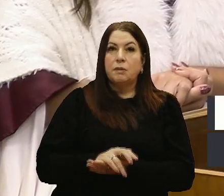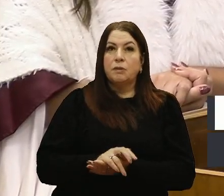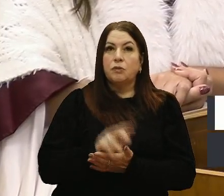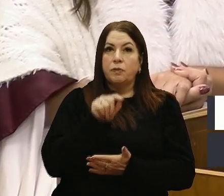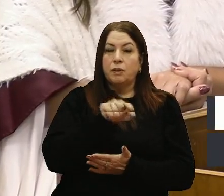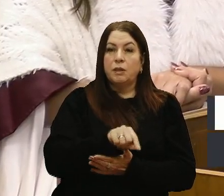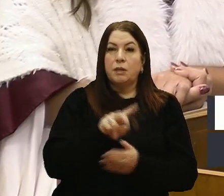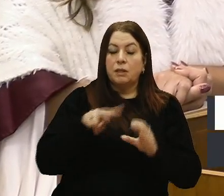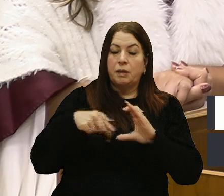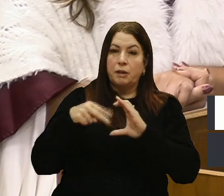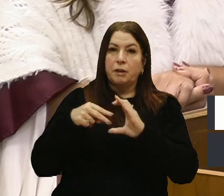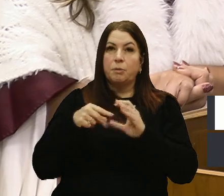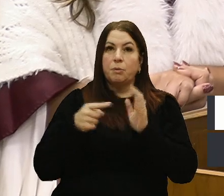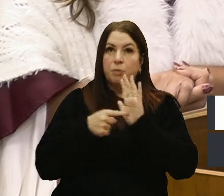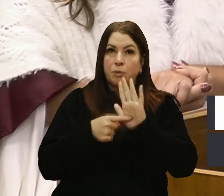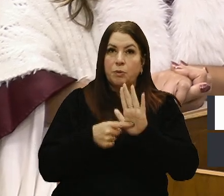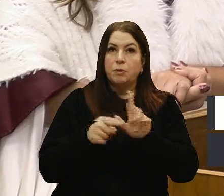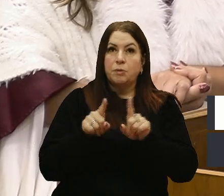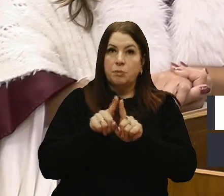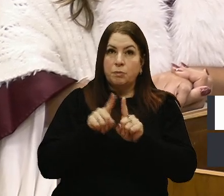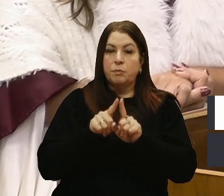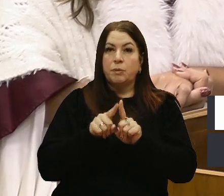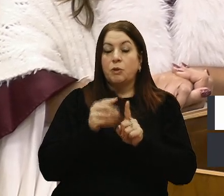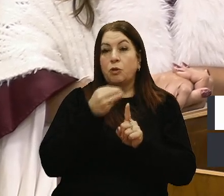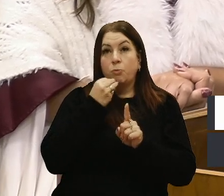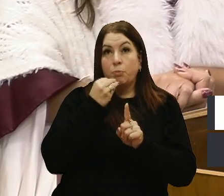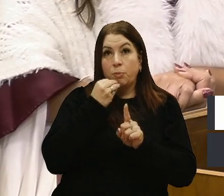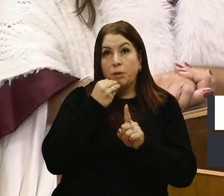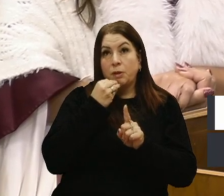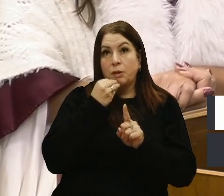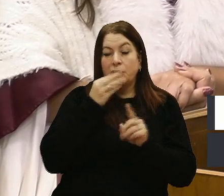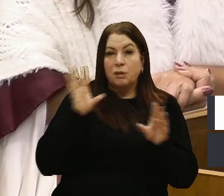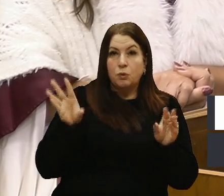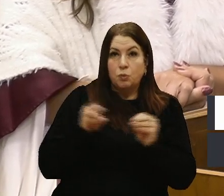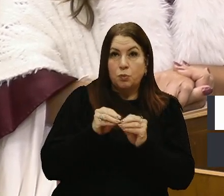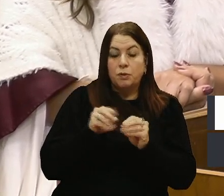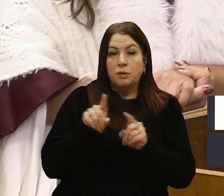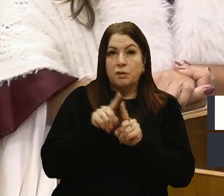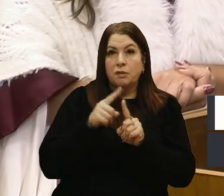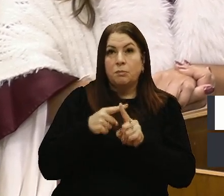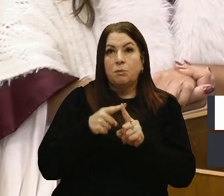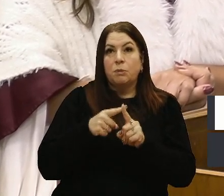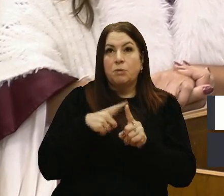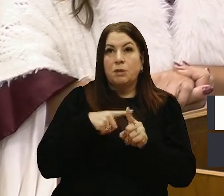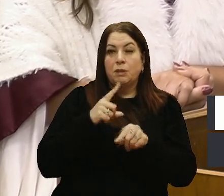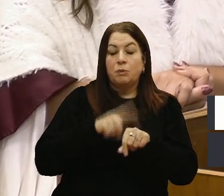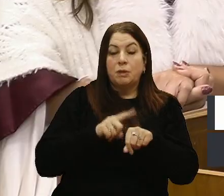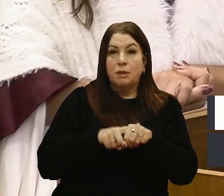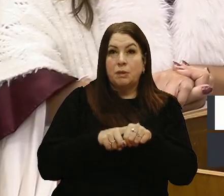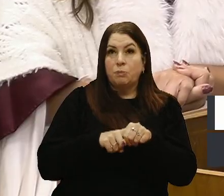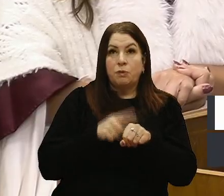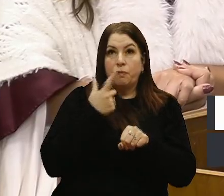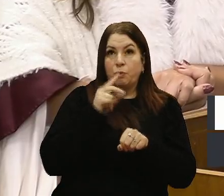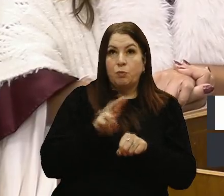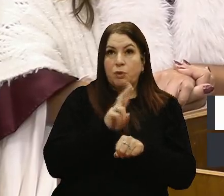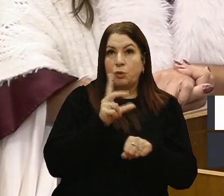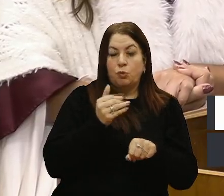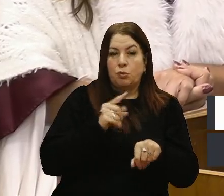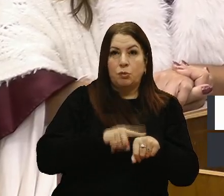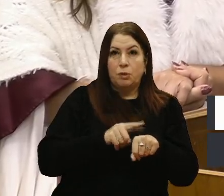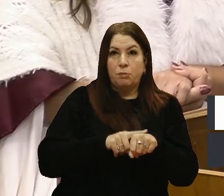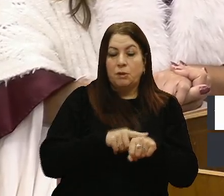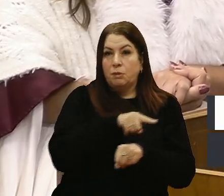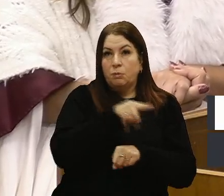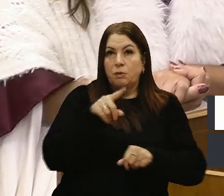veio aqui na Câmara de Vereadores trazer também, obviamente de forma reduzida, né, até porque nós temos um tempo e não vamos usar todo esse tempo, porque